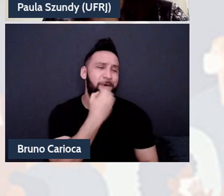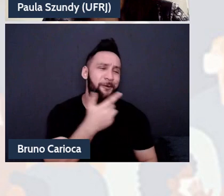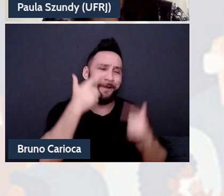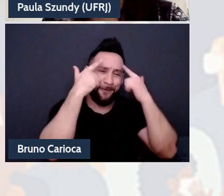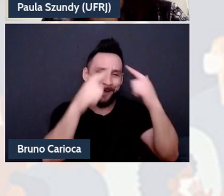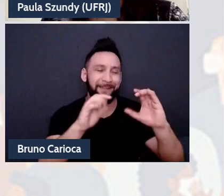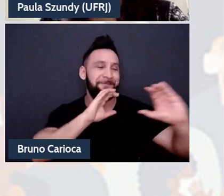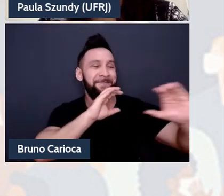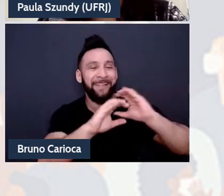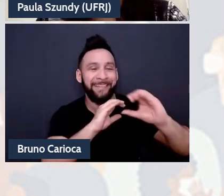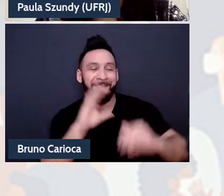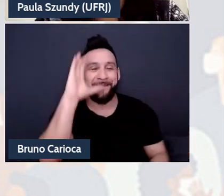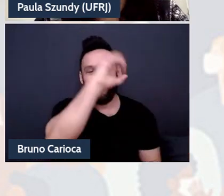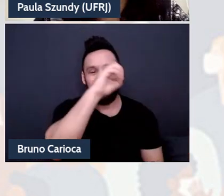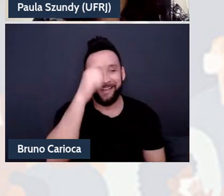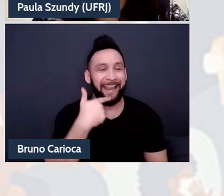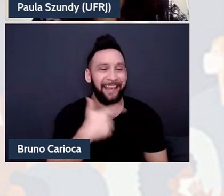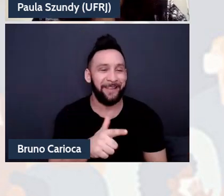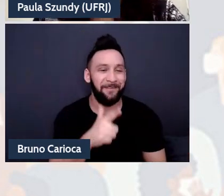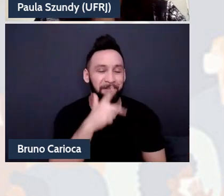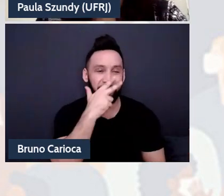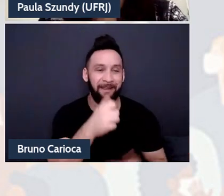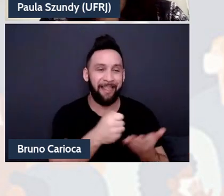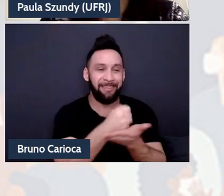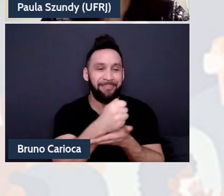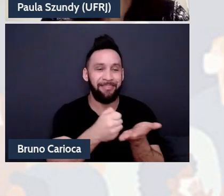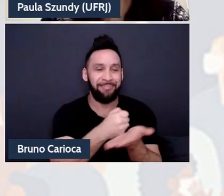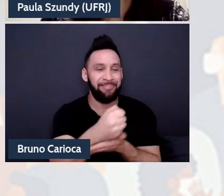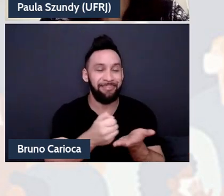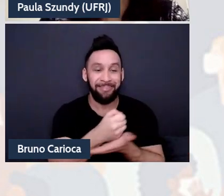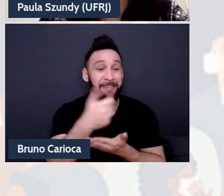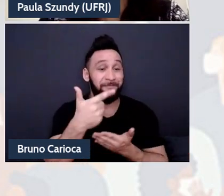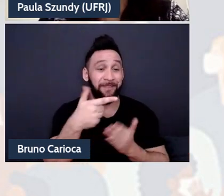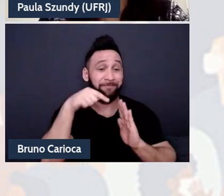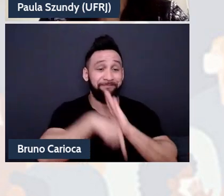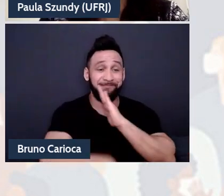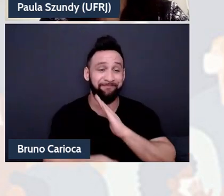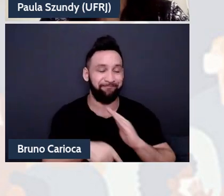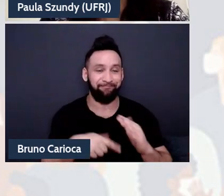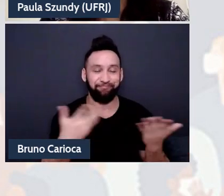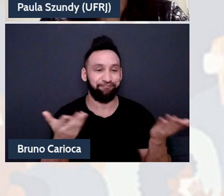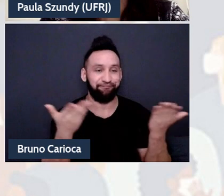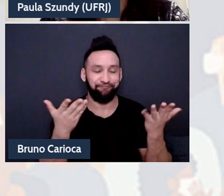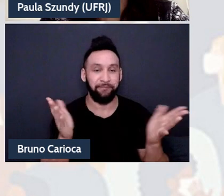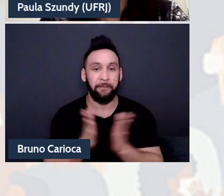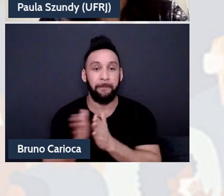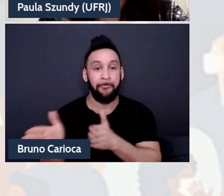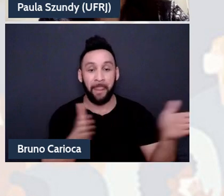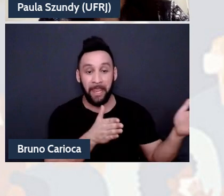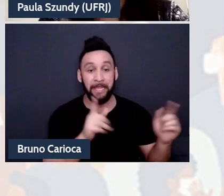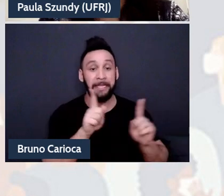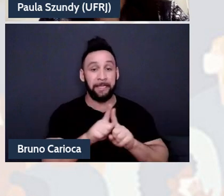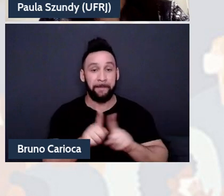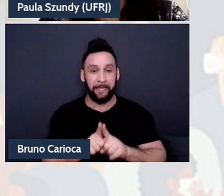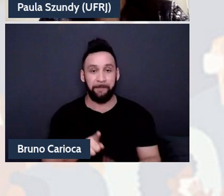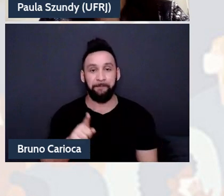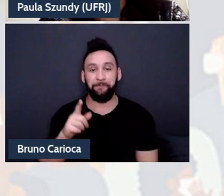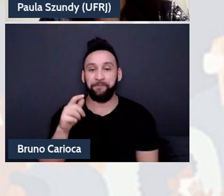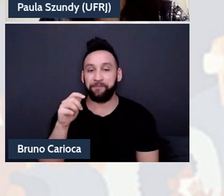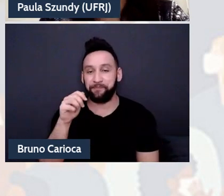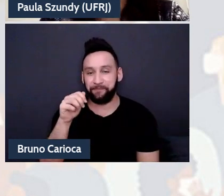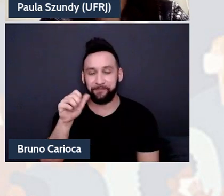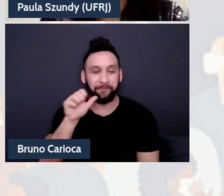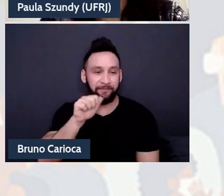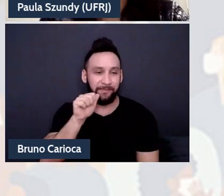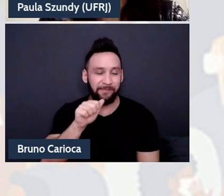Thelma Jimenez fez uma fala muito interessante num simpósio que eu e a Vera Cristóvão coordenamos,